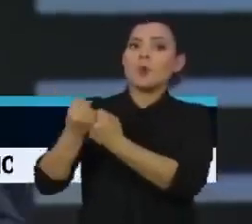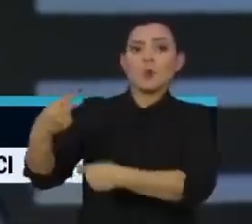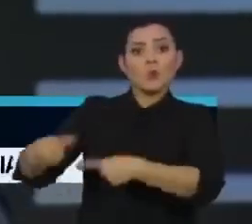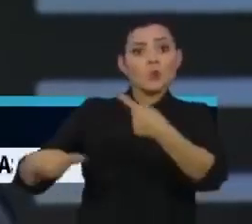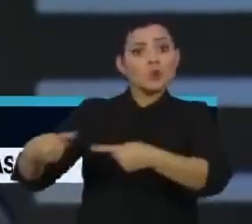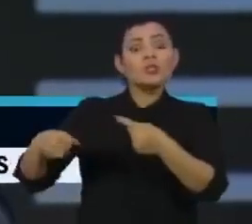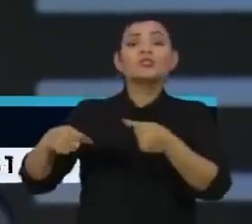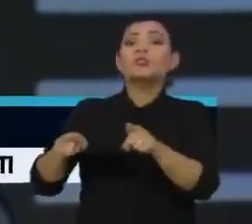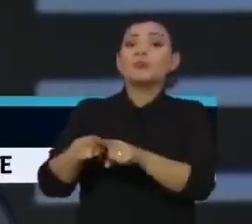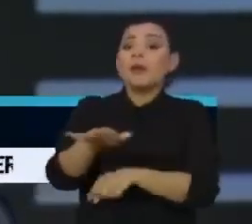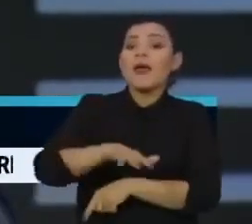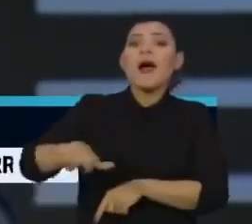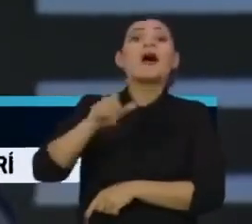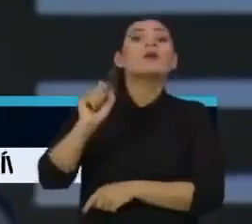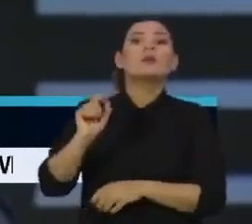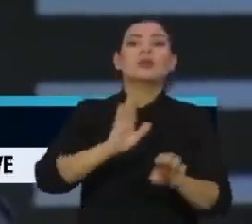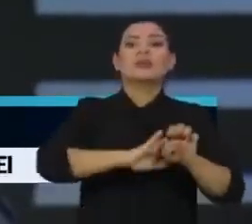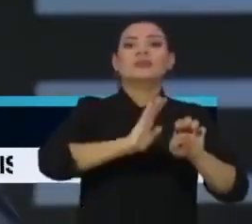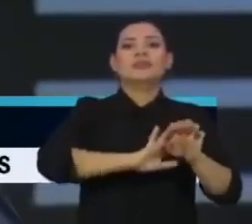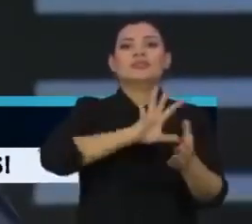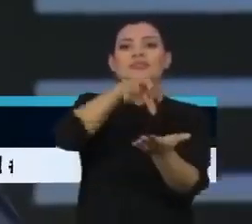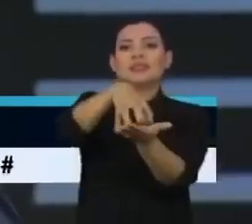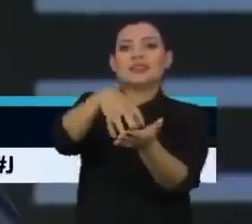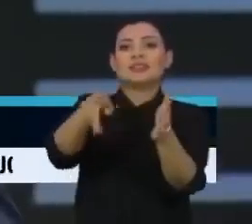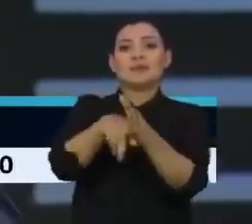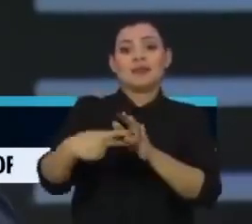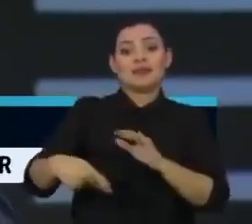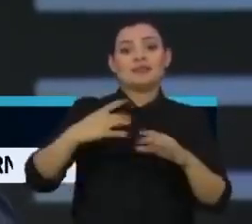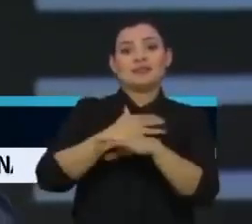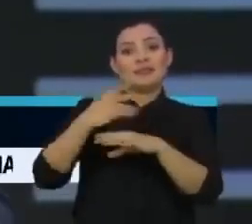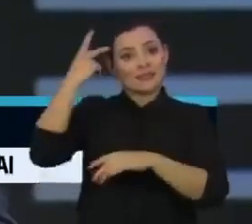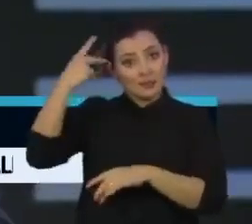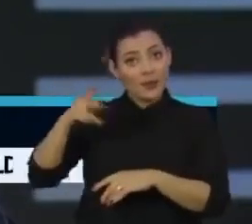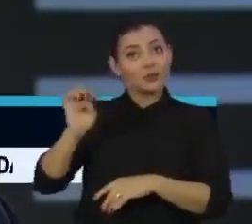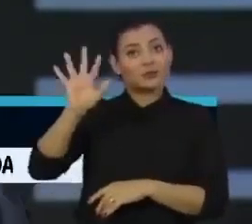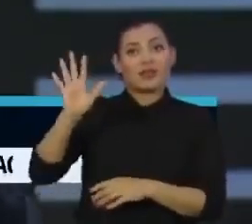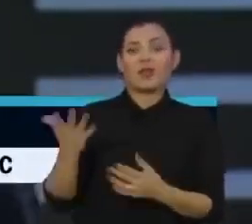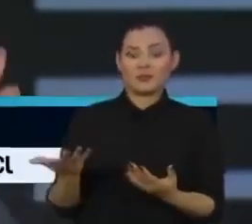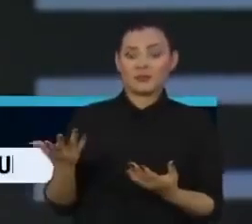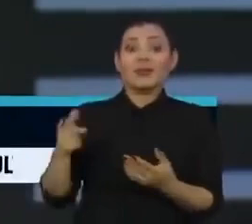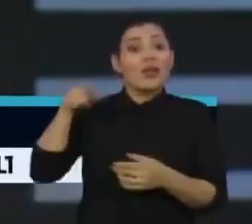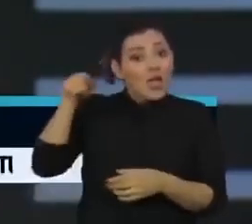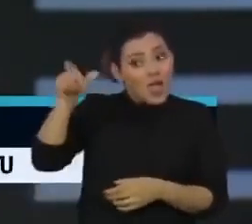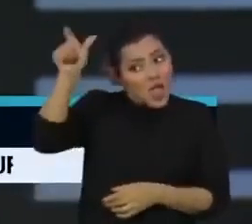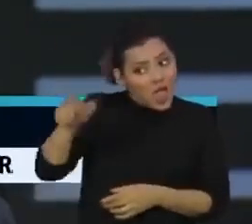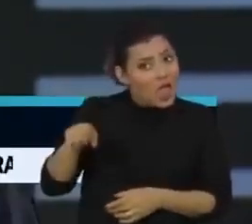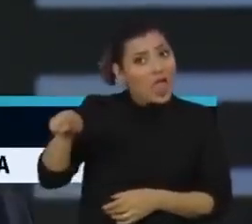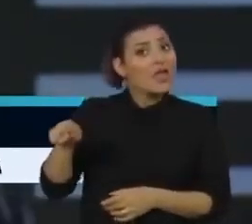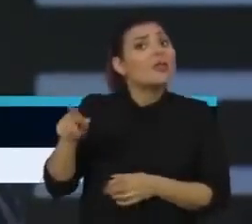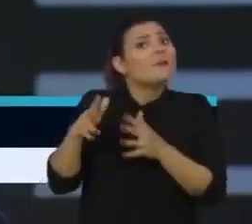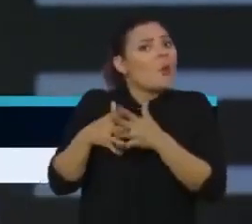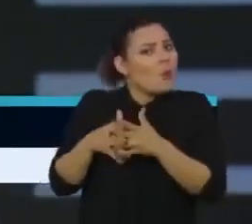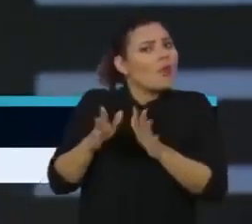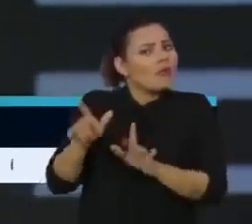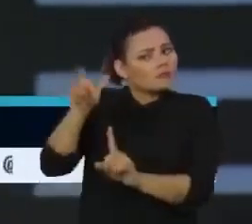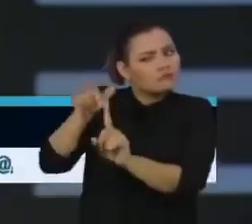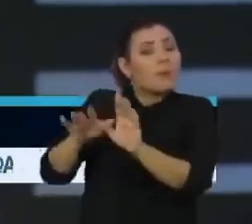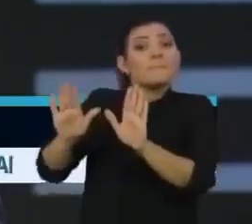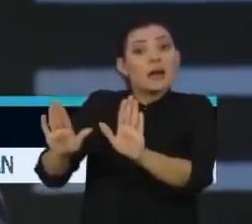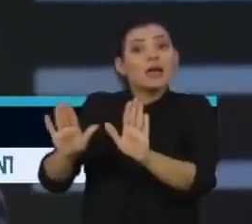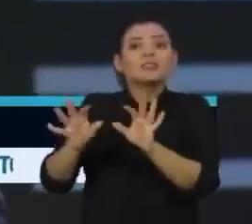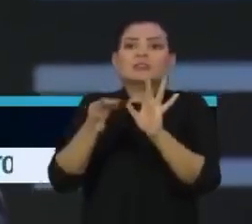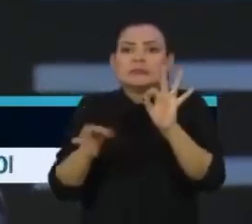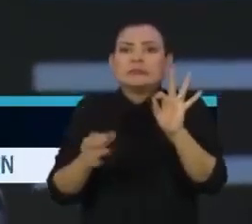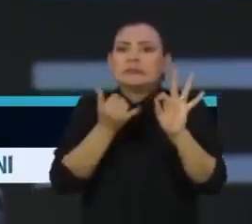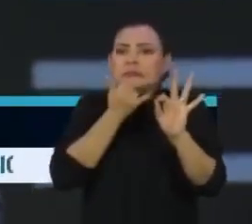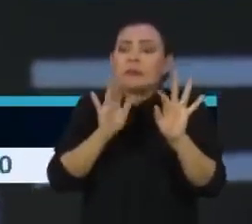políticos, até no campo da centro-esquerda, aqui na cidade de São Paulo e no estado de São Paulo. É um personagem complicado. Em resumo, eu sei que eu me